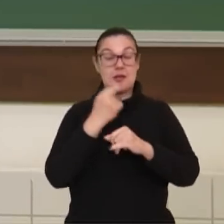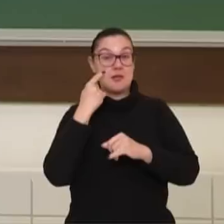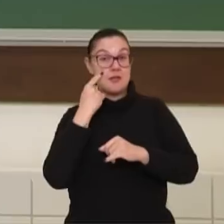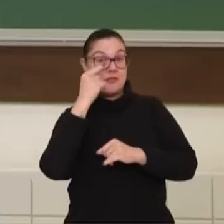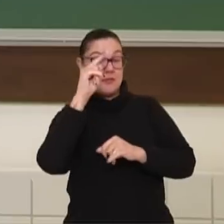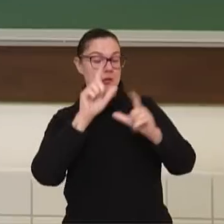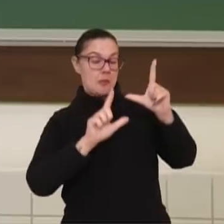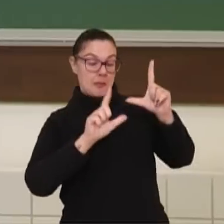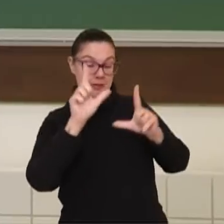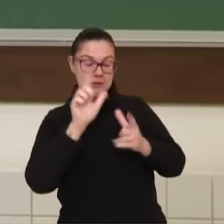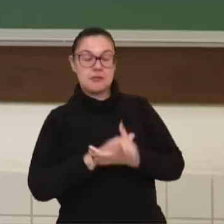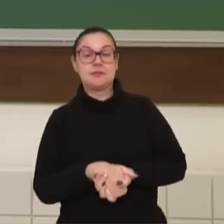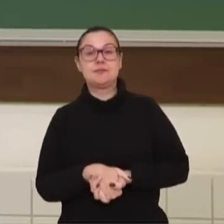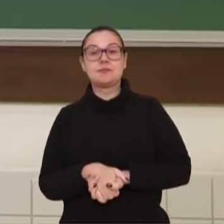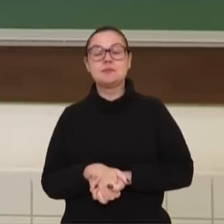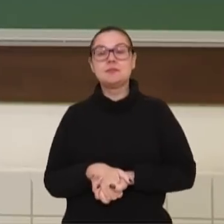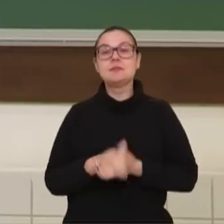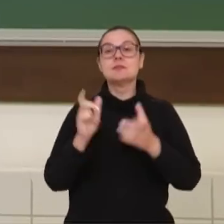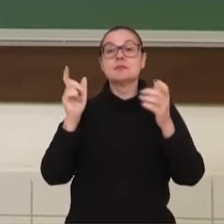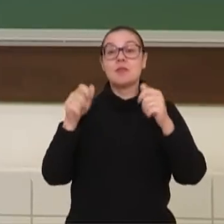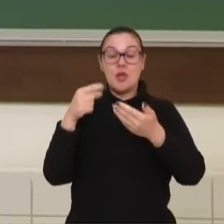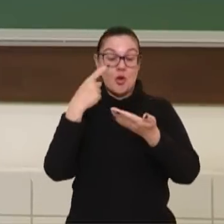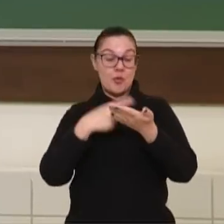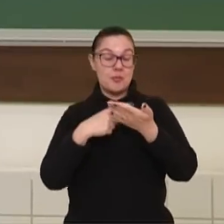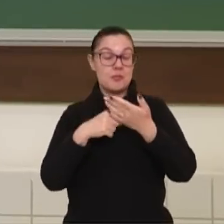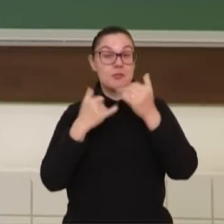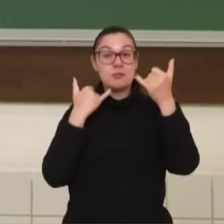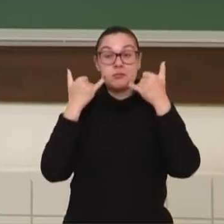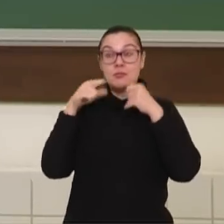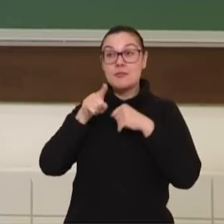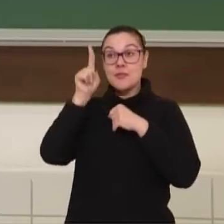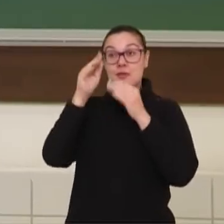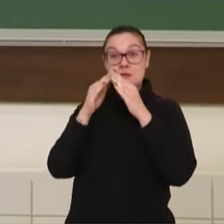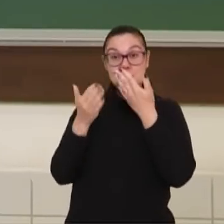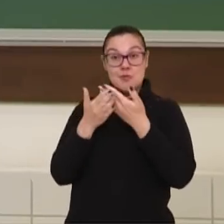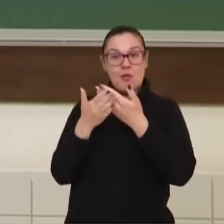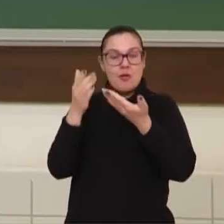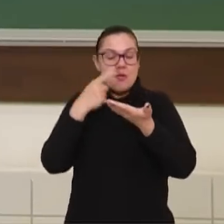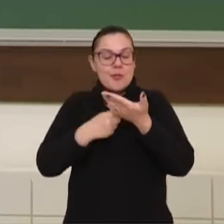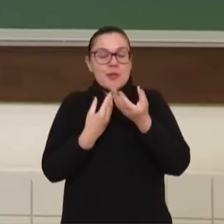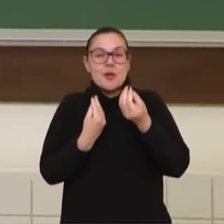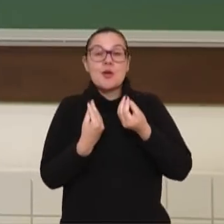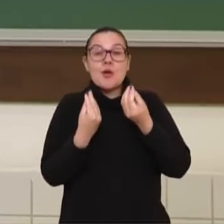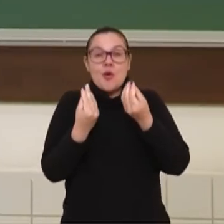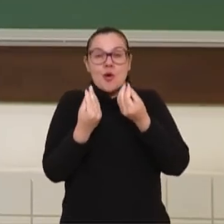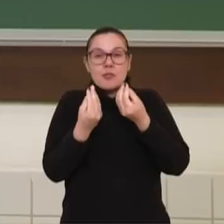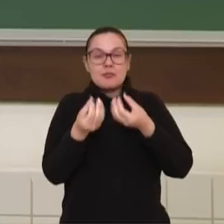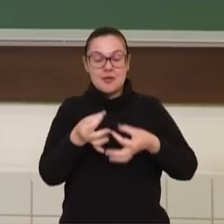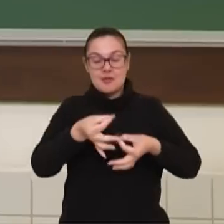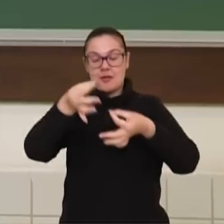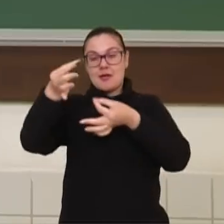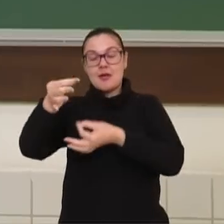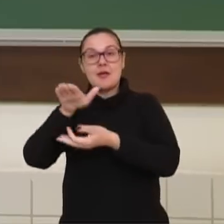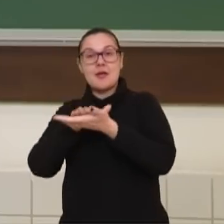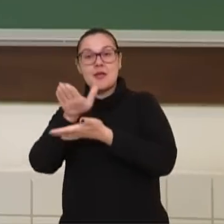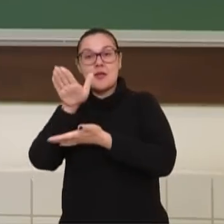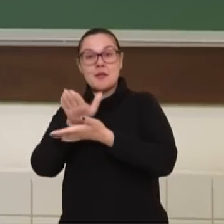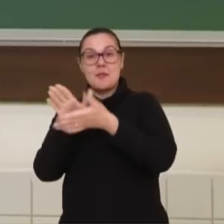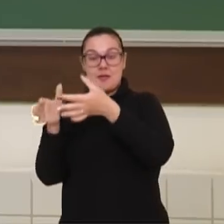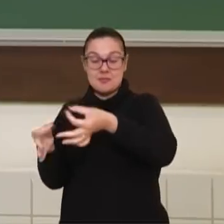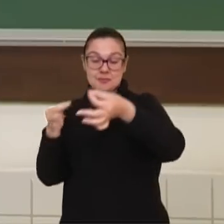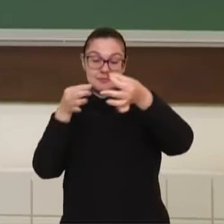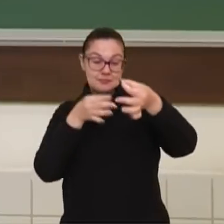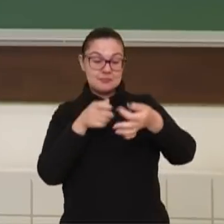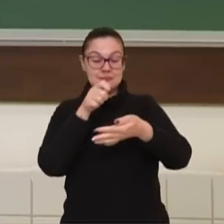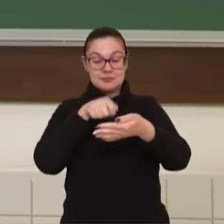as aulas pela televisão, pode combinar, entrar em contato com o colégio e combinar como que vai entregar essas atividades para